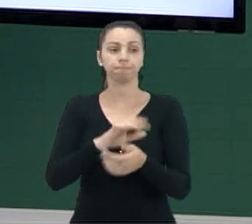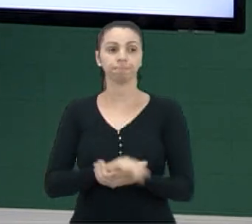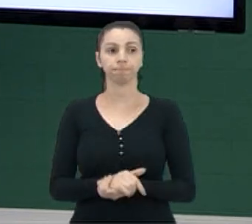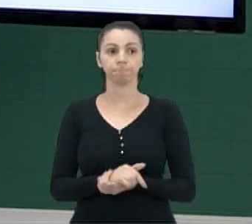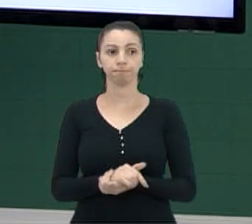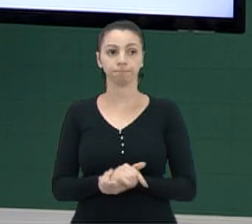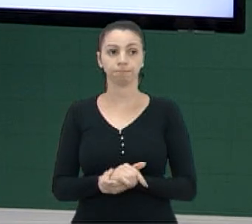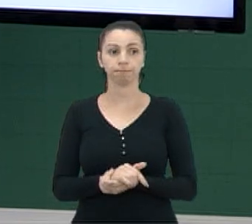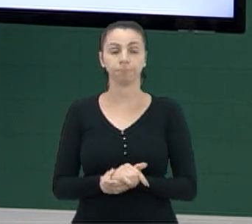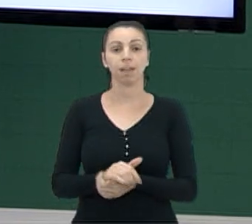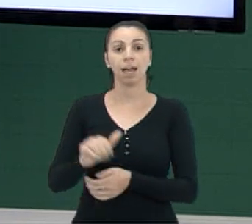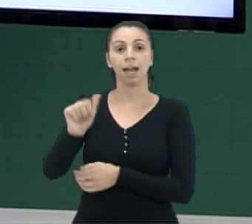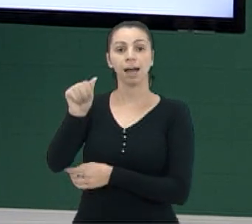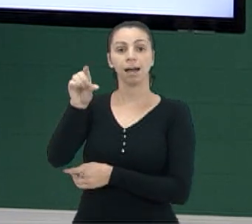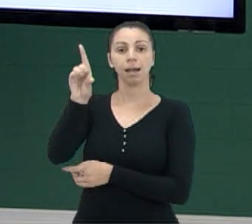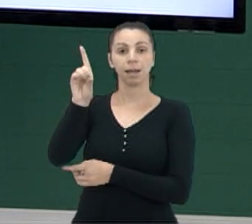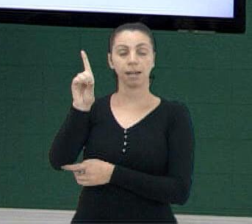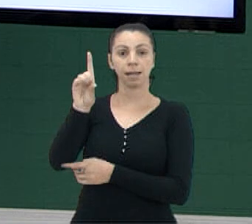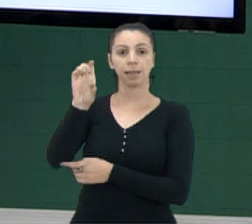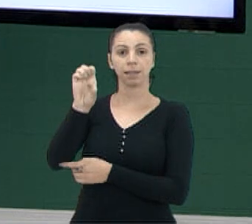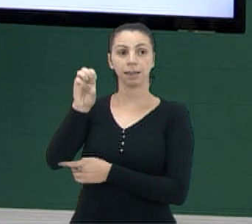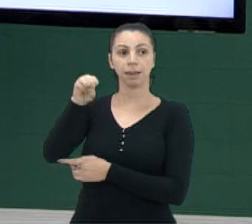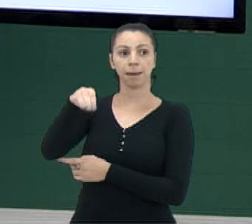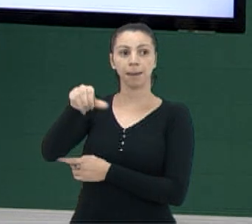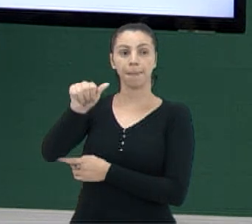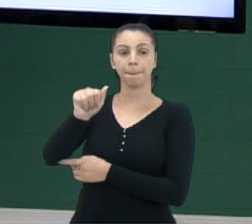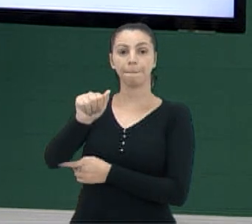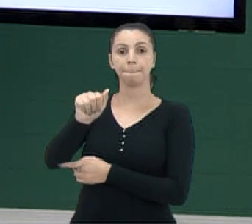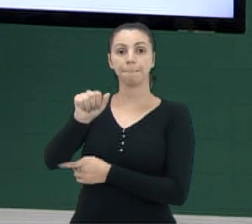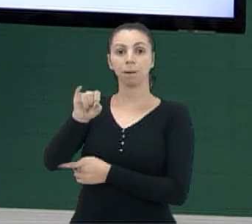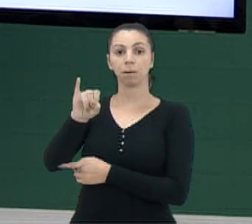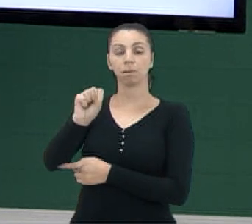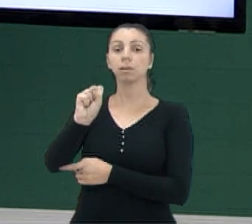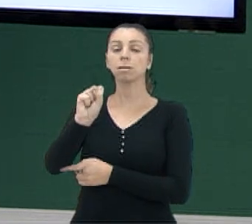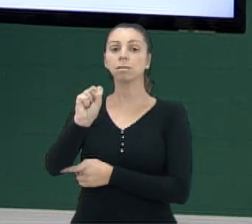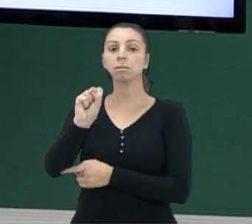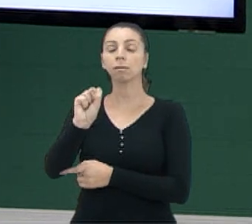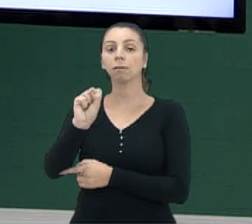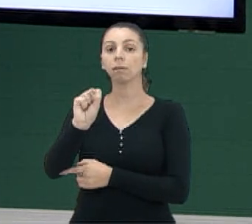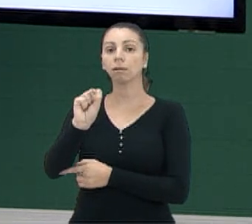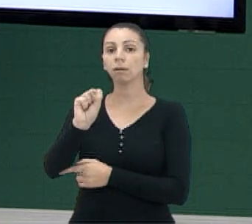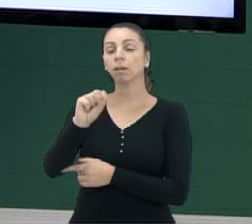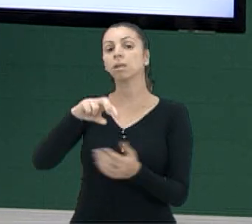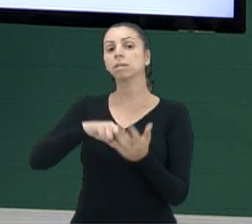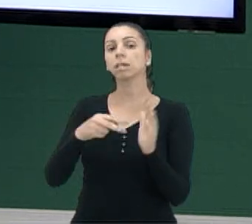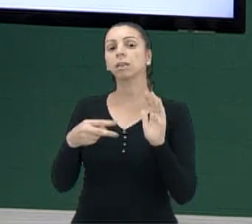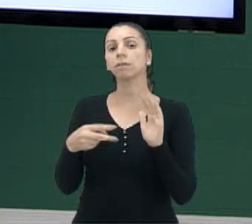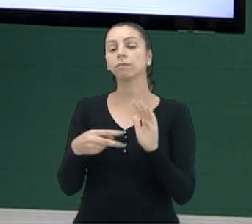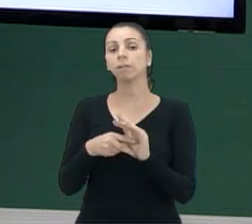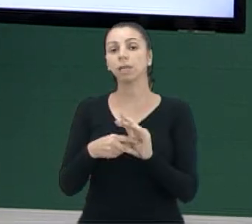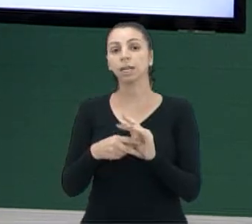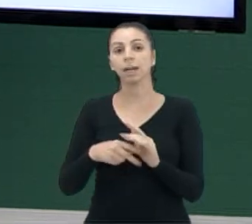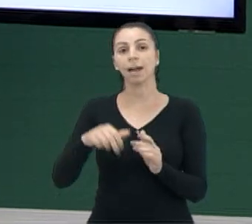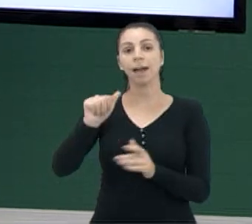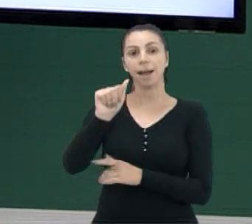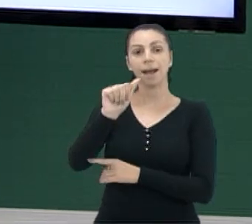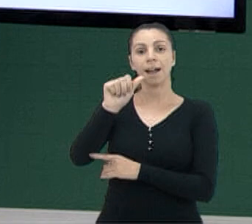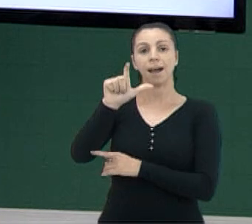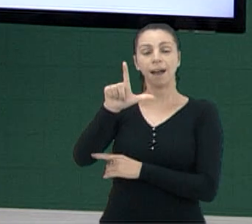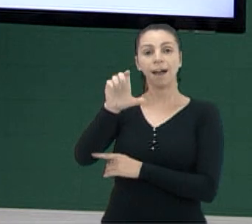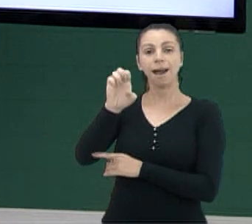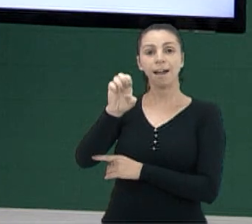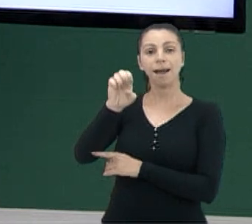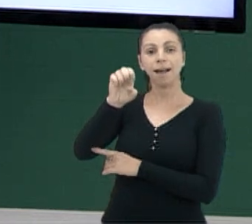Depois, ademais, para quem não sabe, ademais é a mesma coisa que além disso. E ainda por